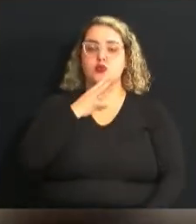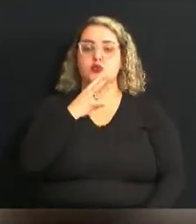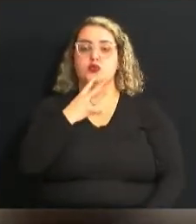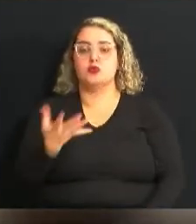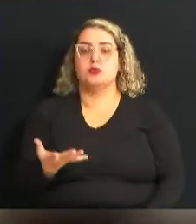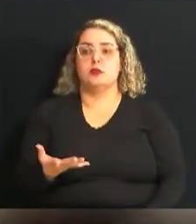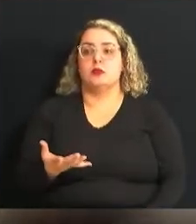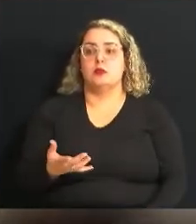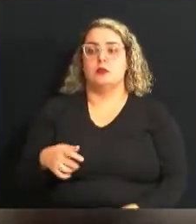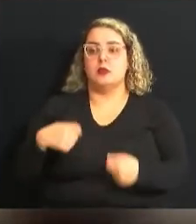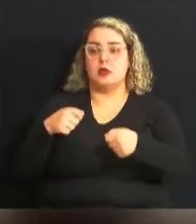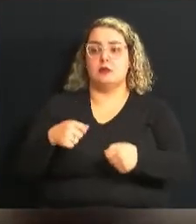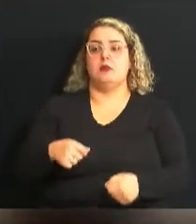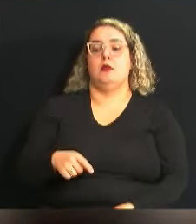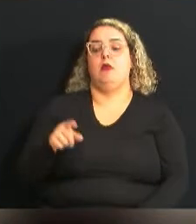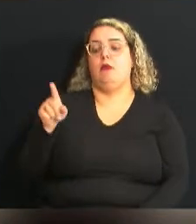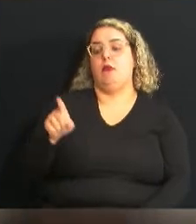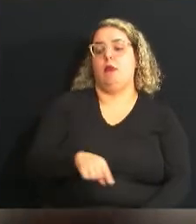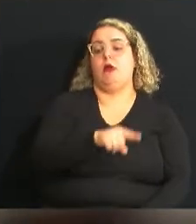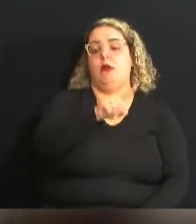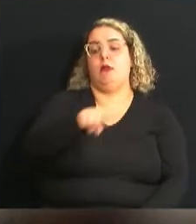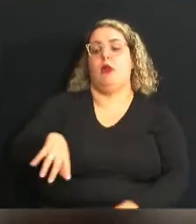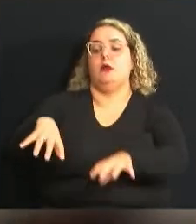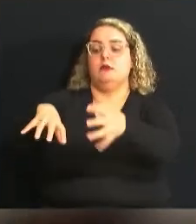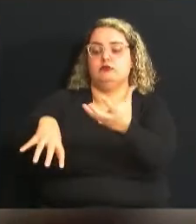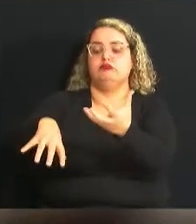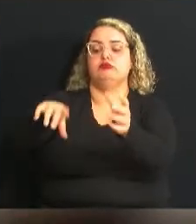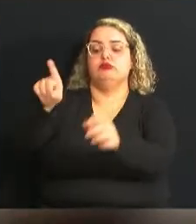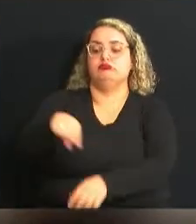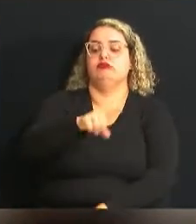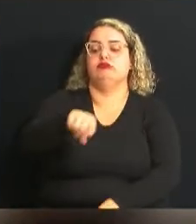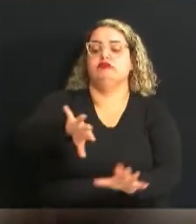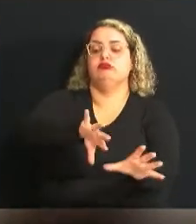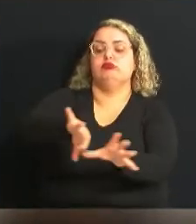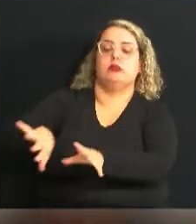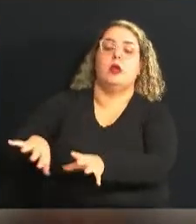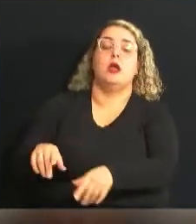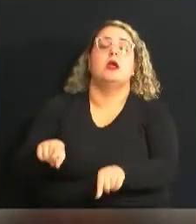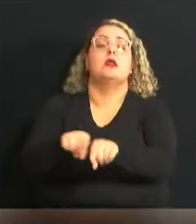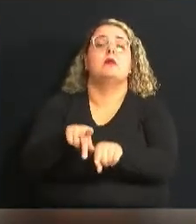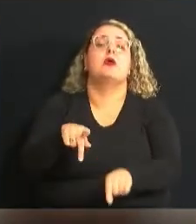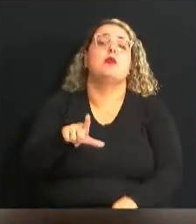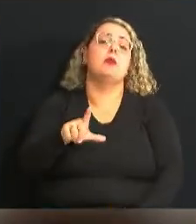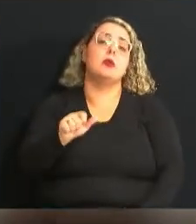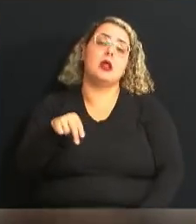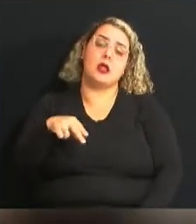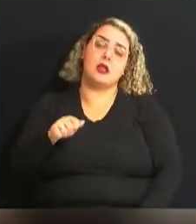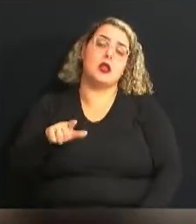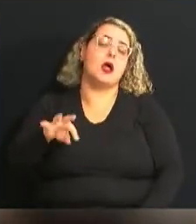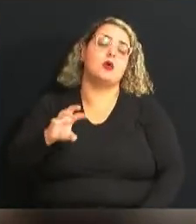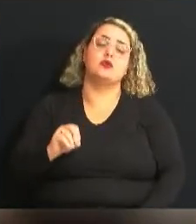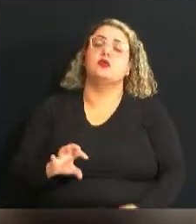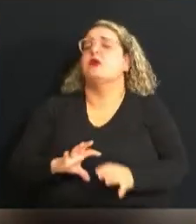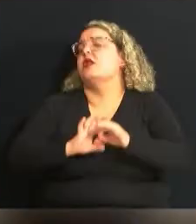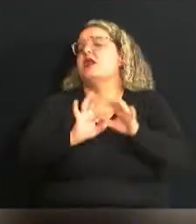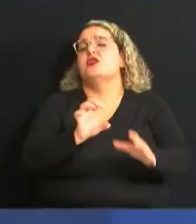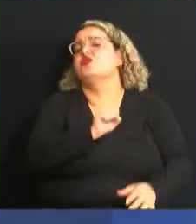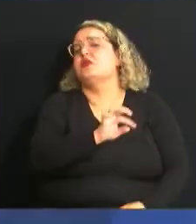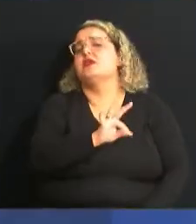lá o Congresso, extingue também o Planalto e deixa só o STF governar.